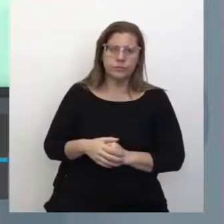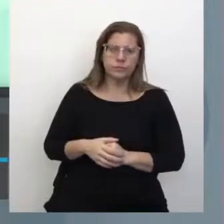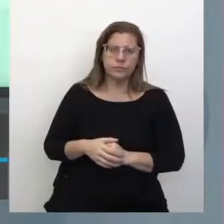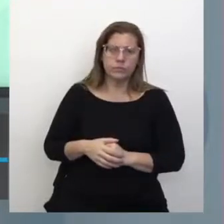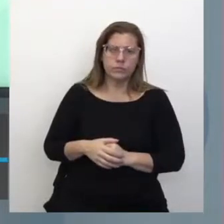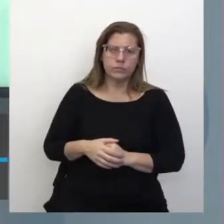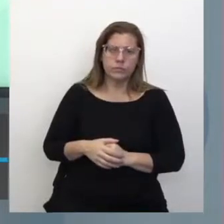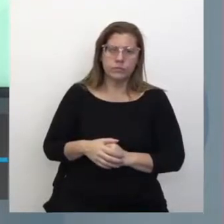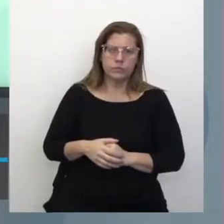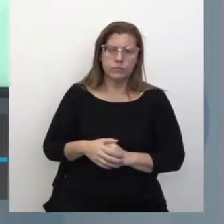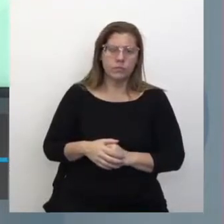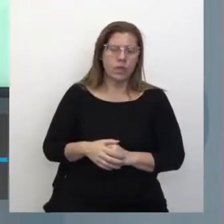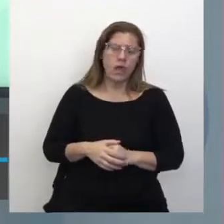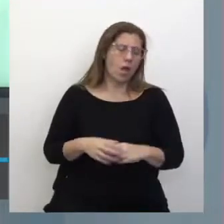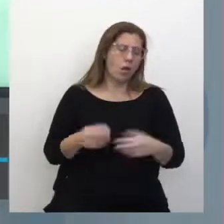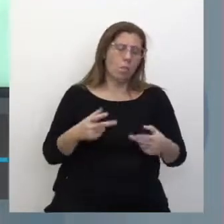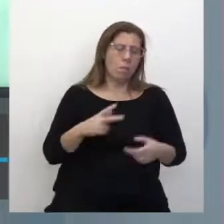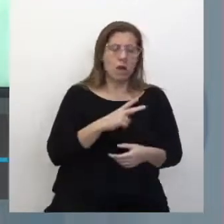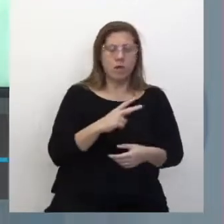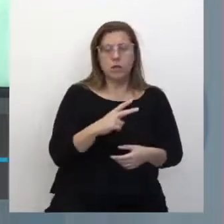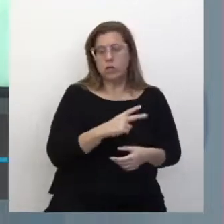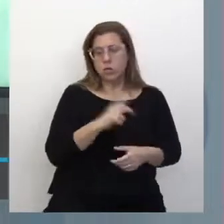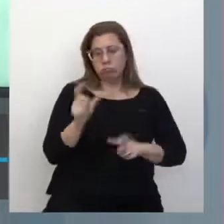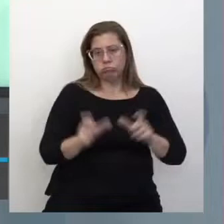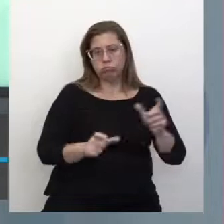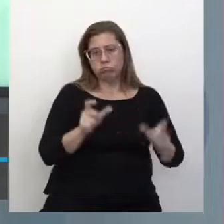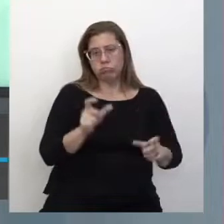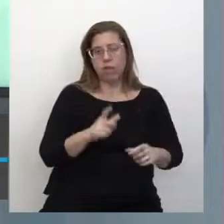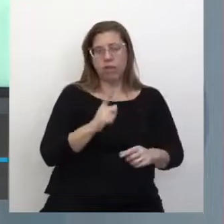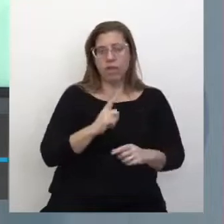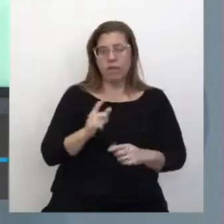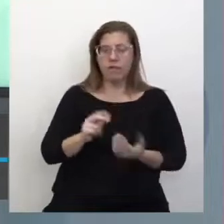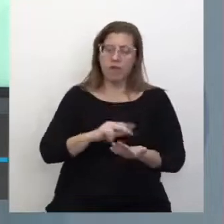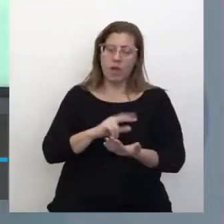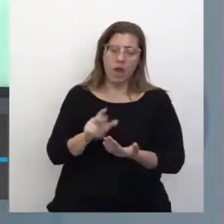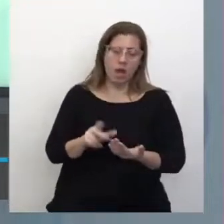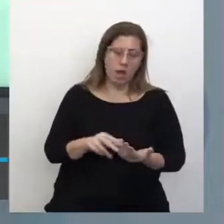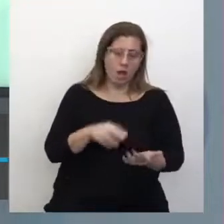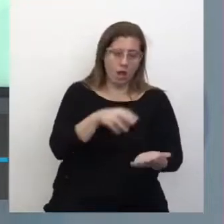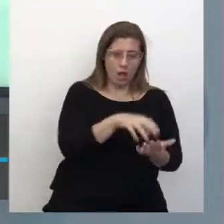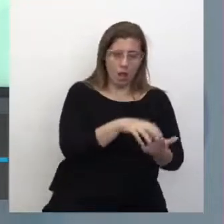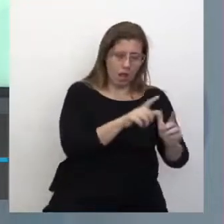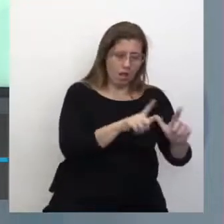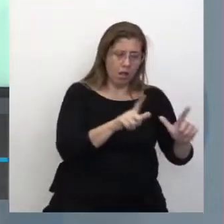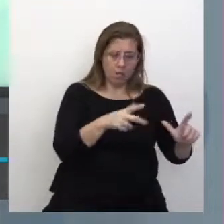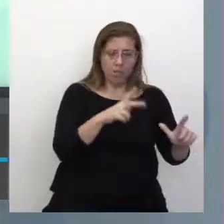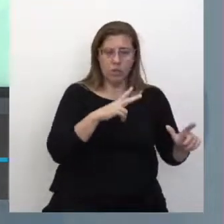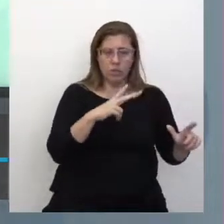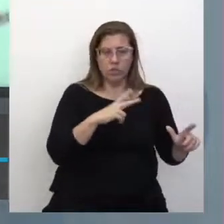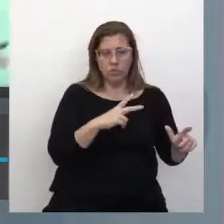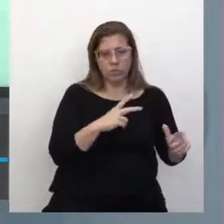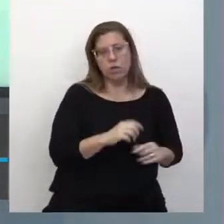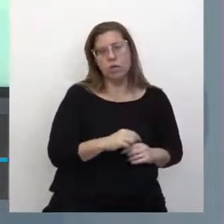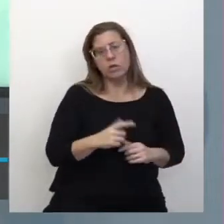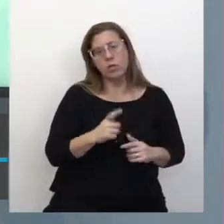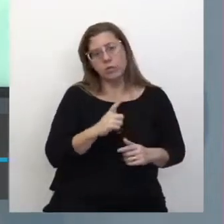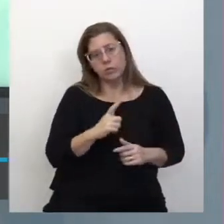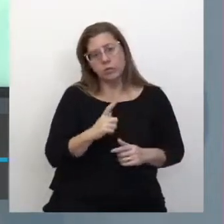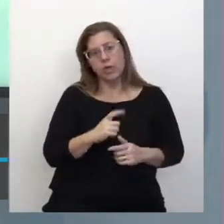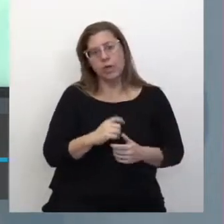De acervos pessoais, né? Nós temos algumas galerias privadas, né? Onde nós